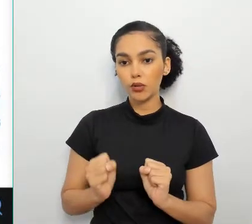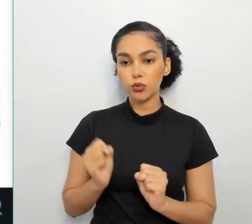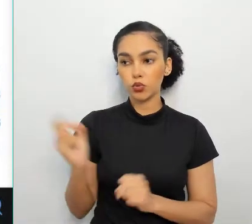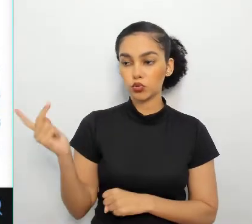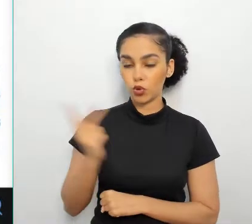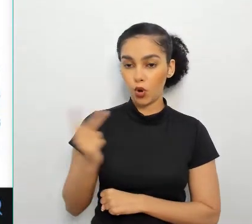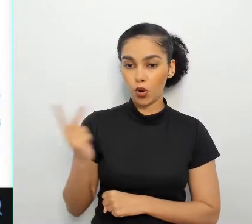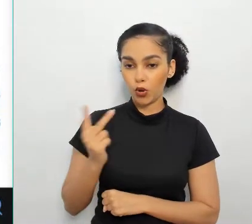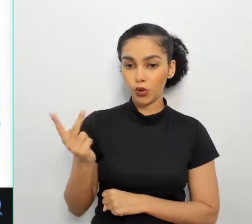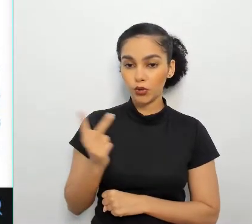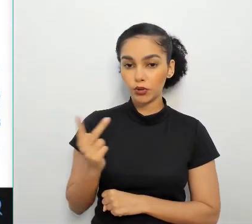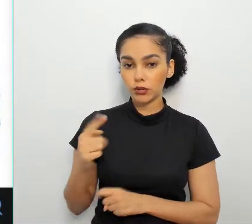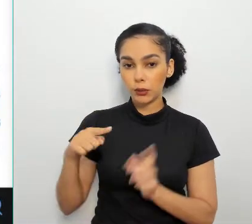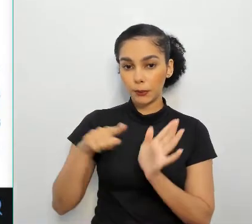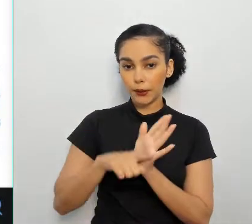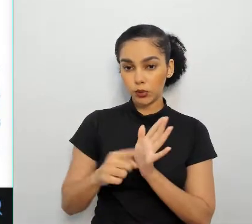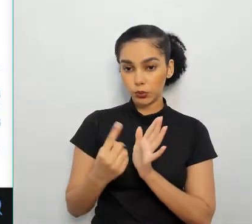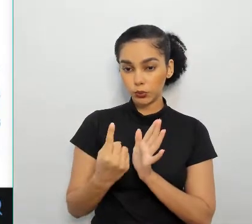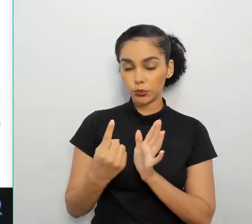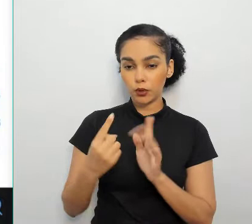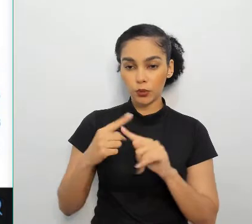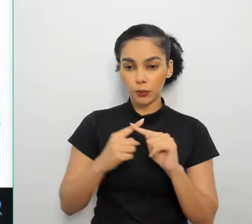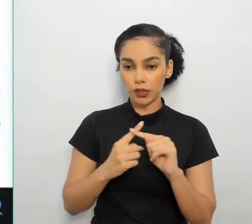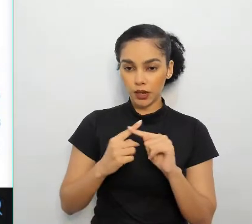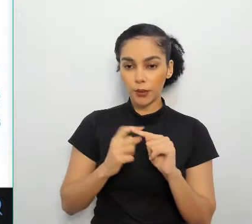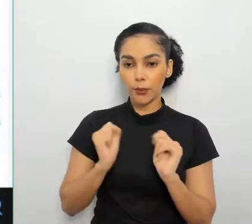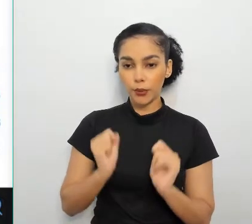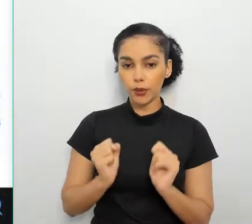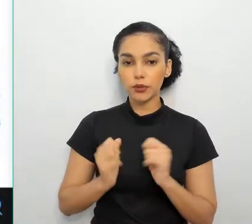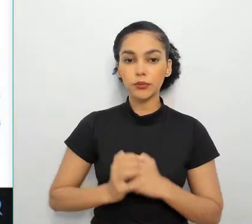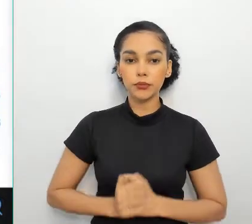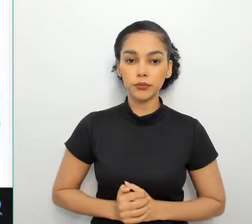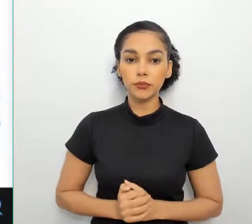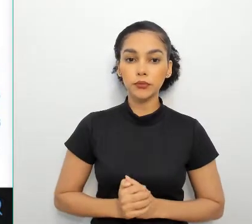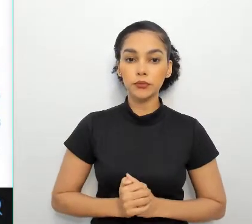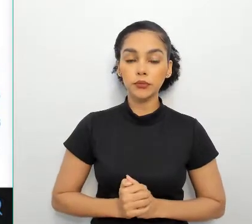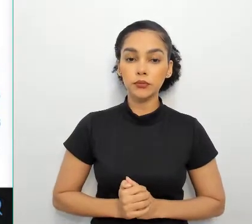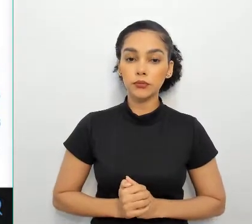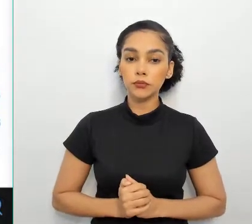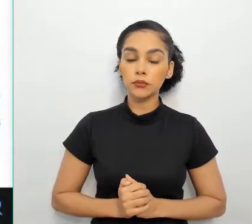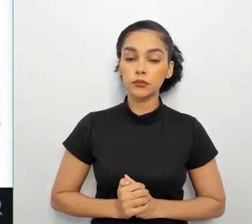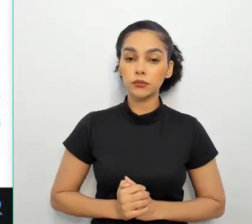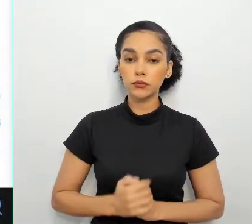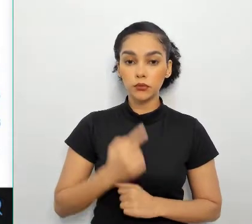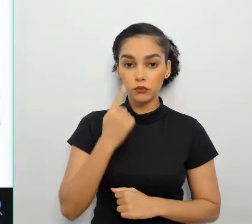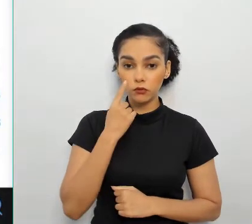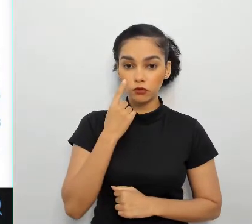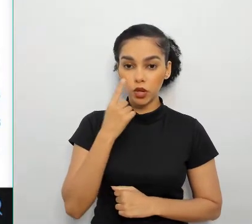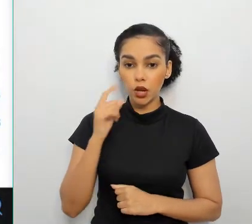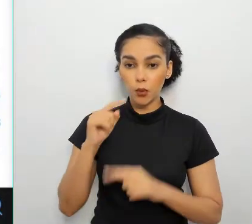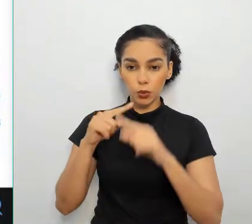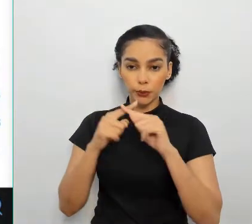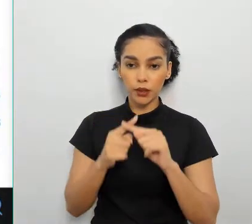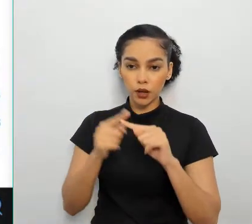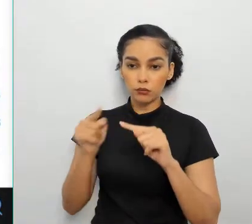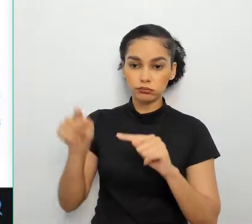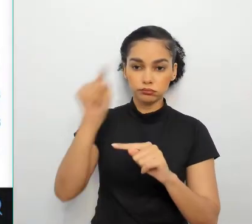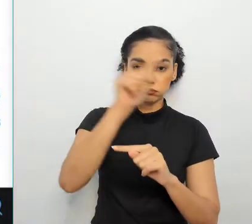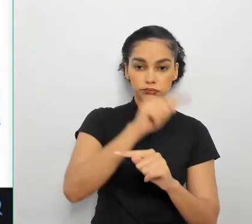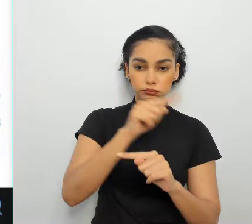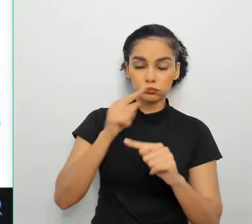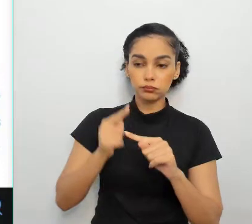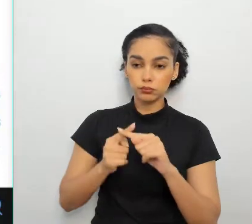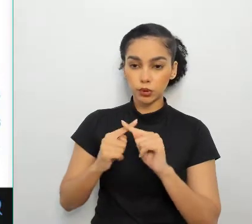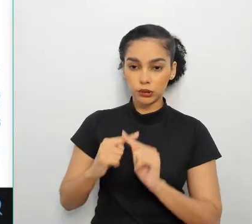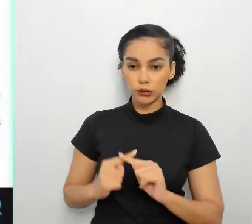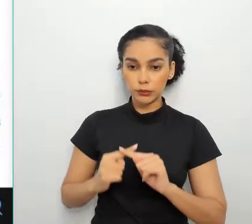por menos 1, né? Só que a gente costuma só escrever o menos 1 em um dos lados, mas tem que estar claro que eu estou multiplicando os dois membros